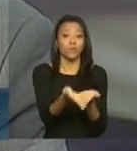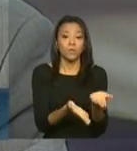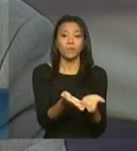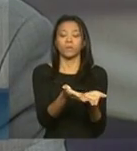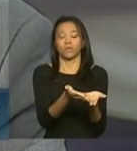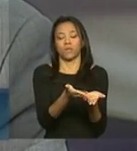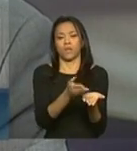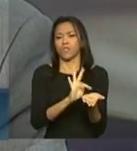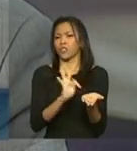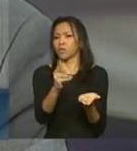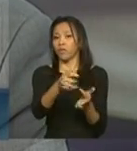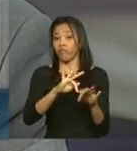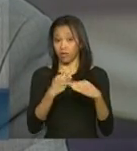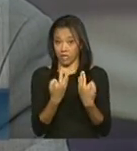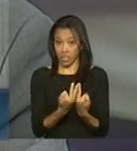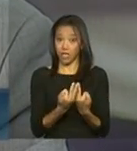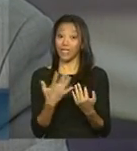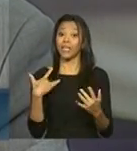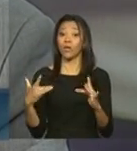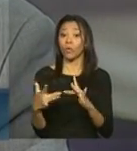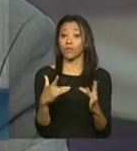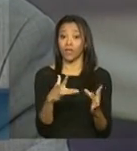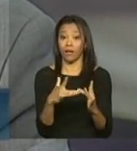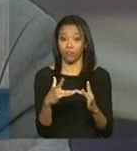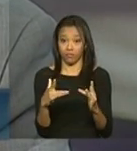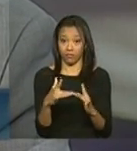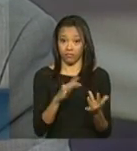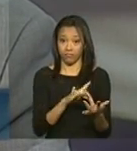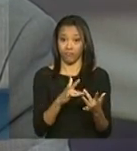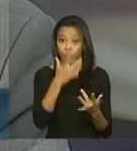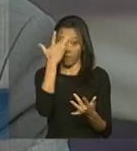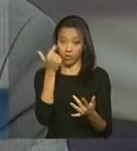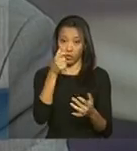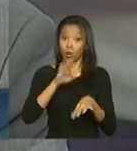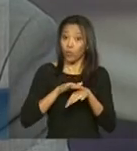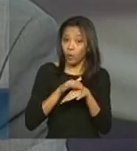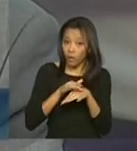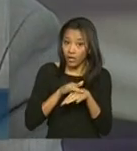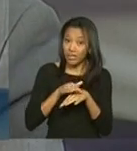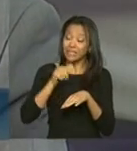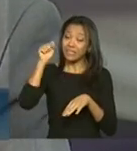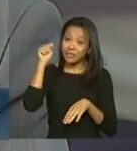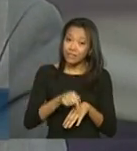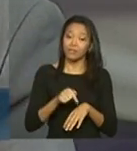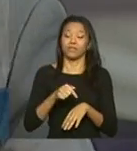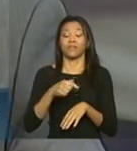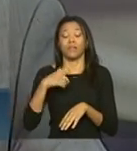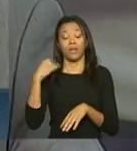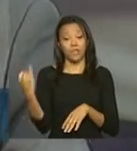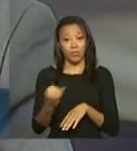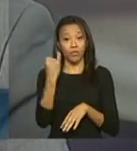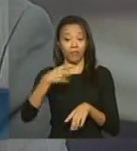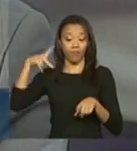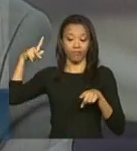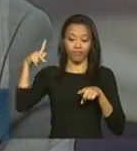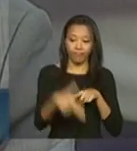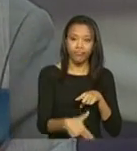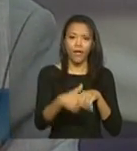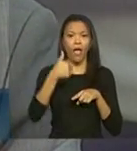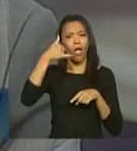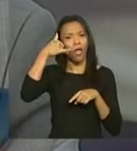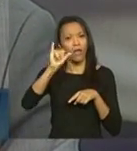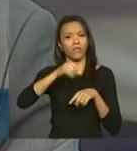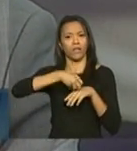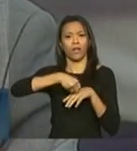aqueles familiares que têm contato, e essa é uma estratégia decisiva para a interrupção da cadeia de transmissão